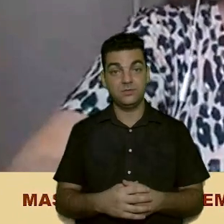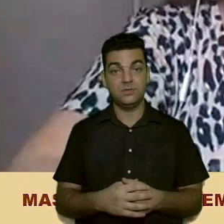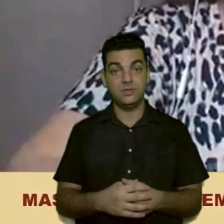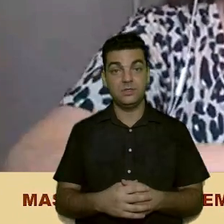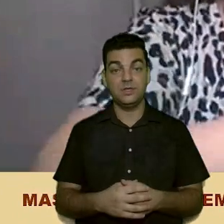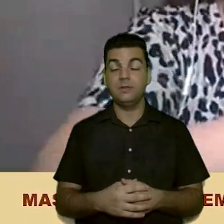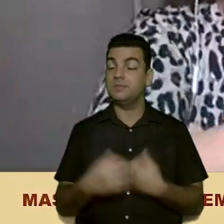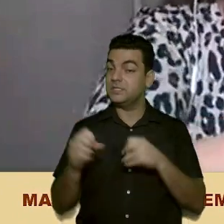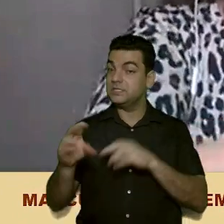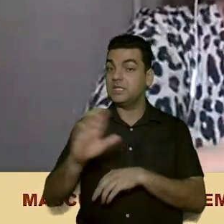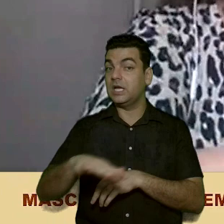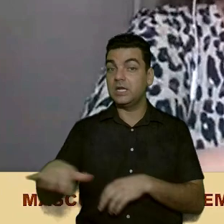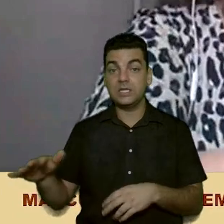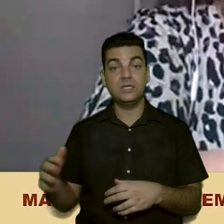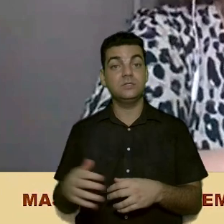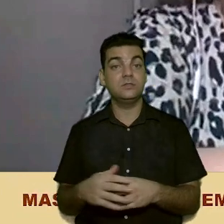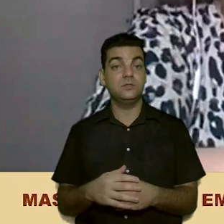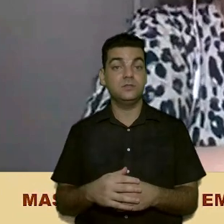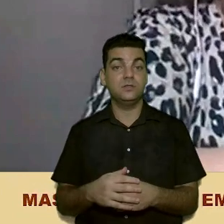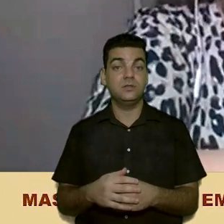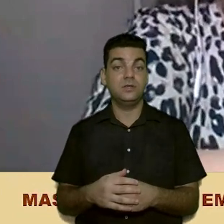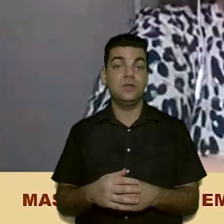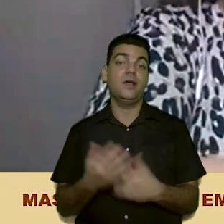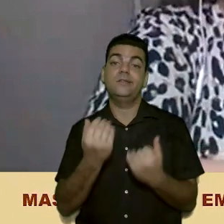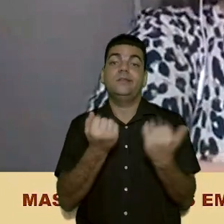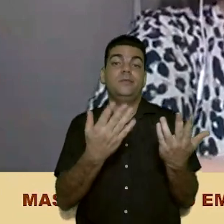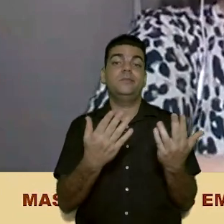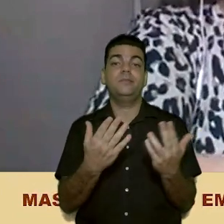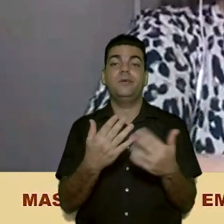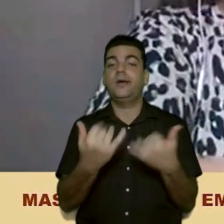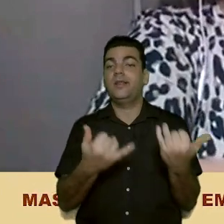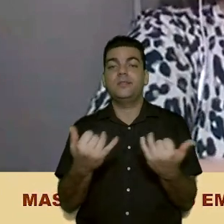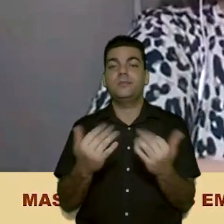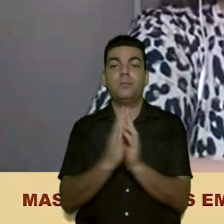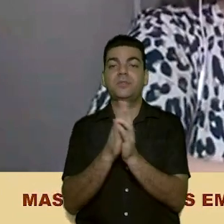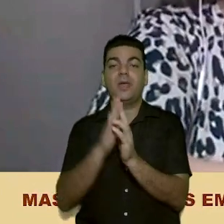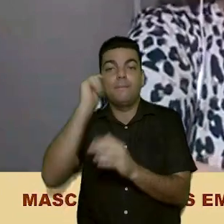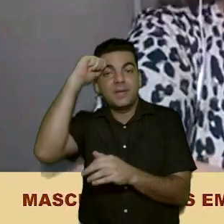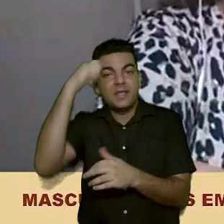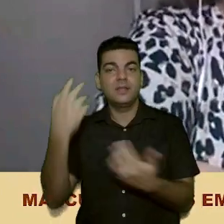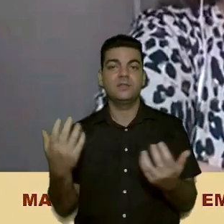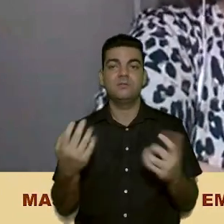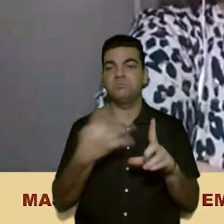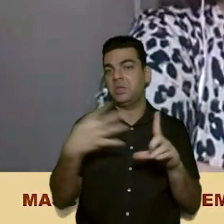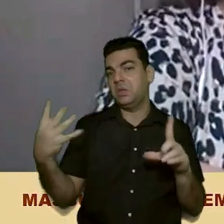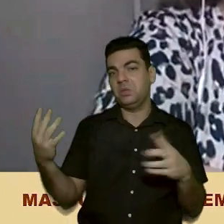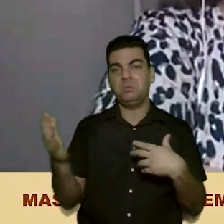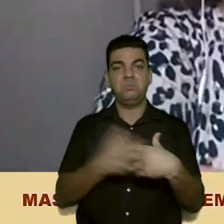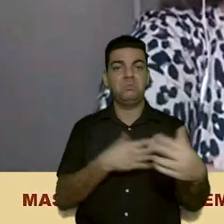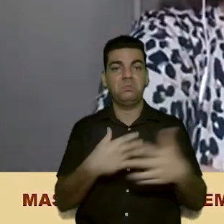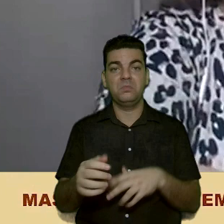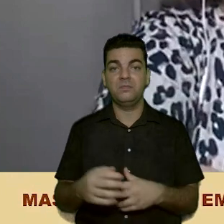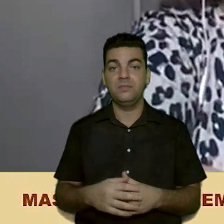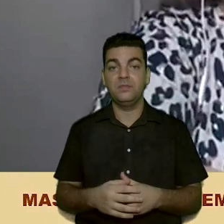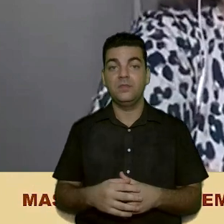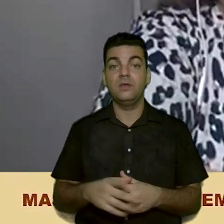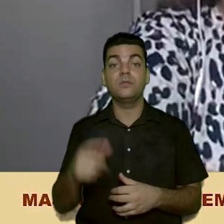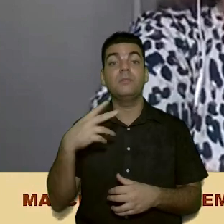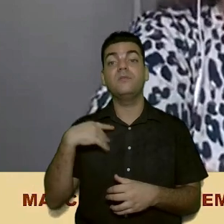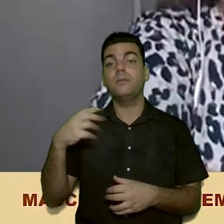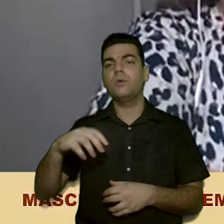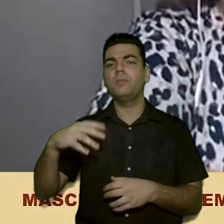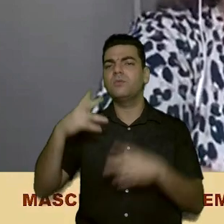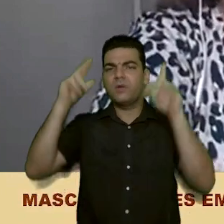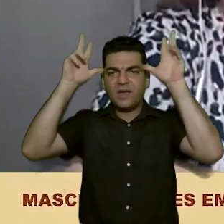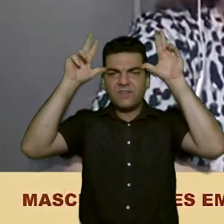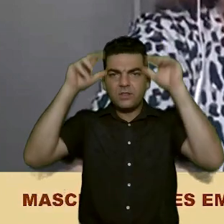Perfeito, Isa arrasando. Isso aí é na educação, né, cara? Normalizar para as crianças, normatizar, por exemplo, Malu tem uma bonequinha que é negra, entendeu? Se tiver uma